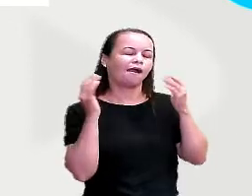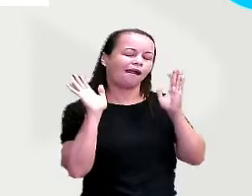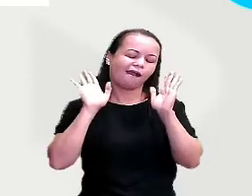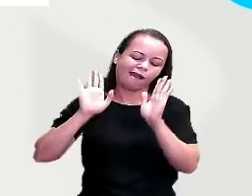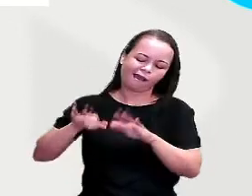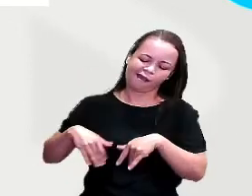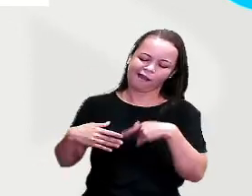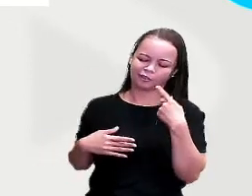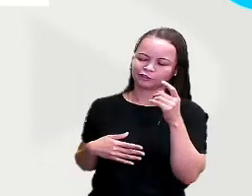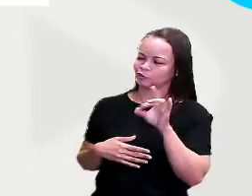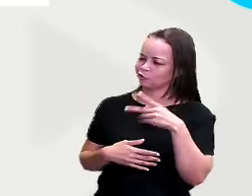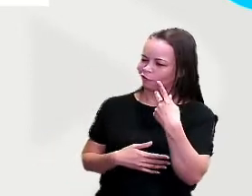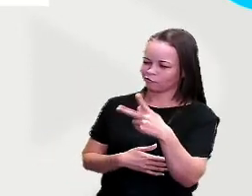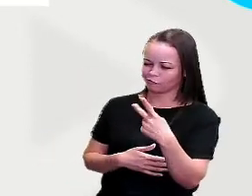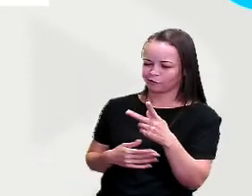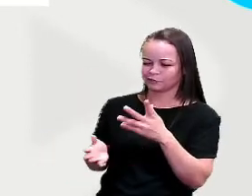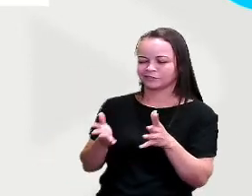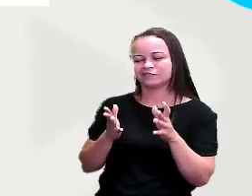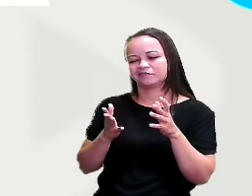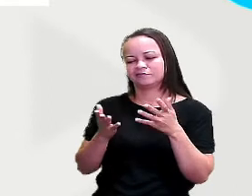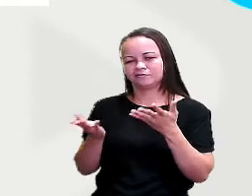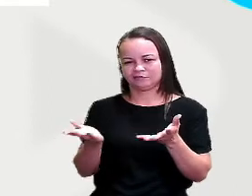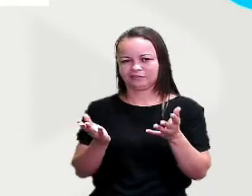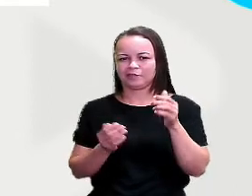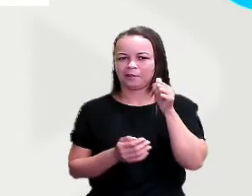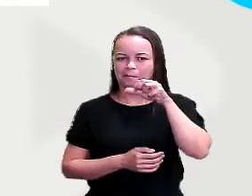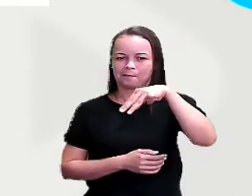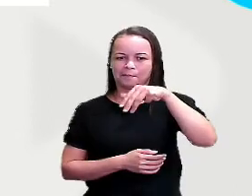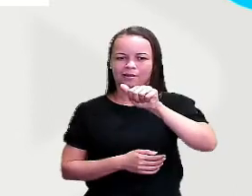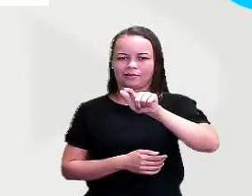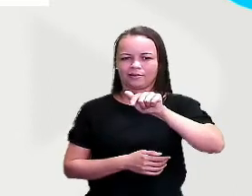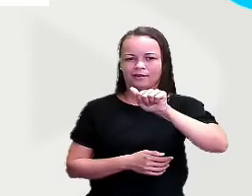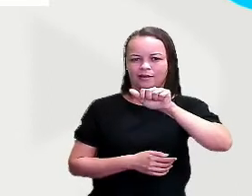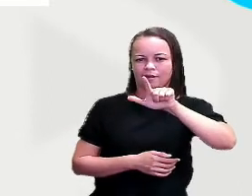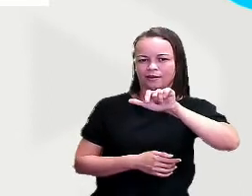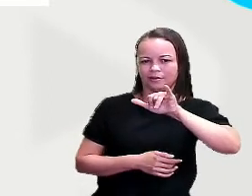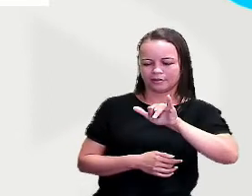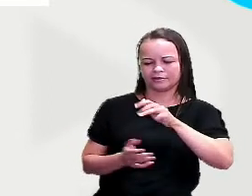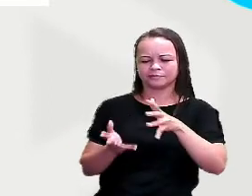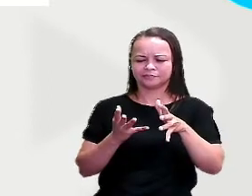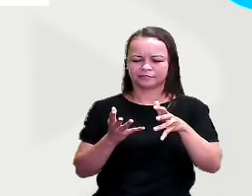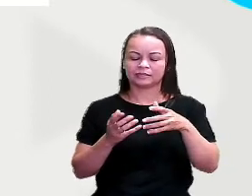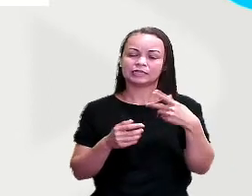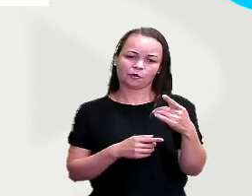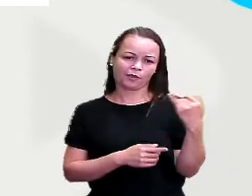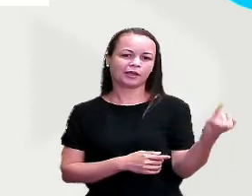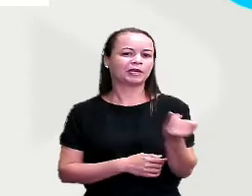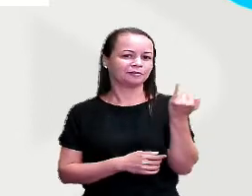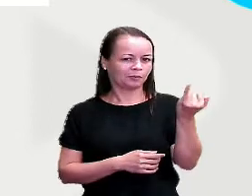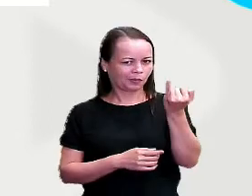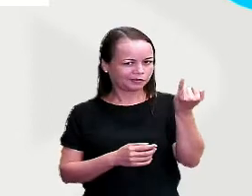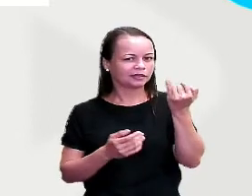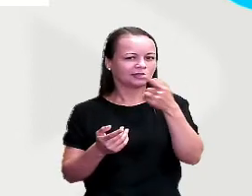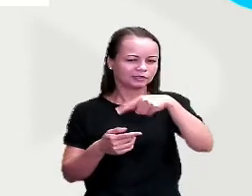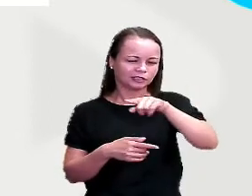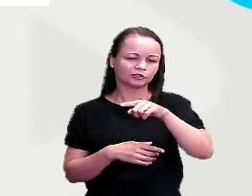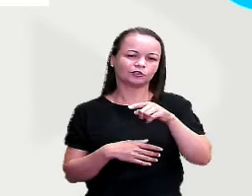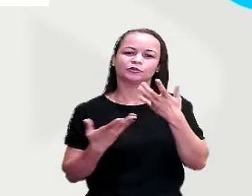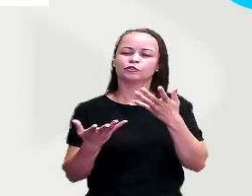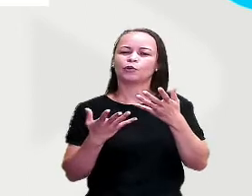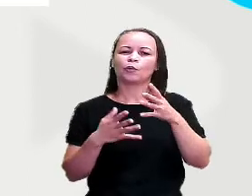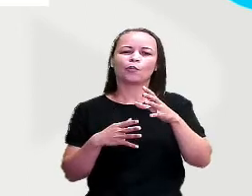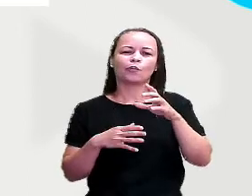ali criar significados. Primeiramente, por conta das nossas experiências, né? Todo mundo conhece a Turma